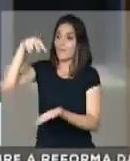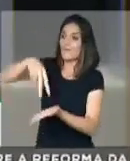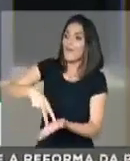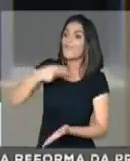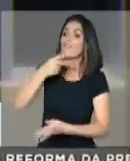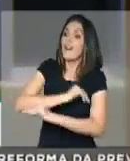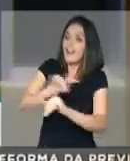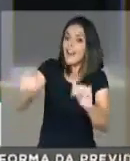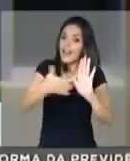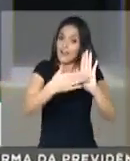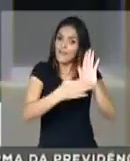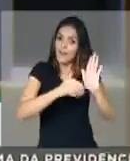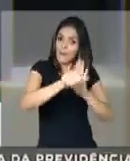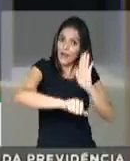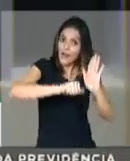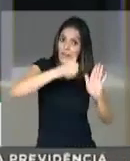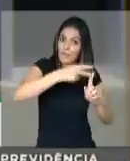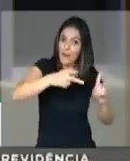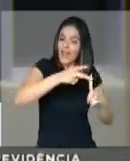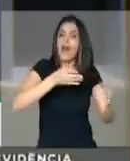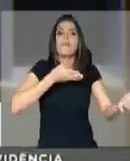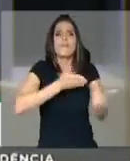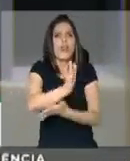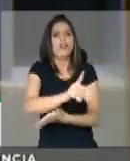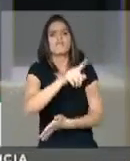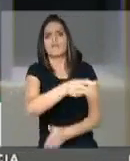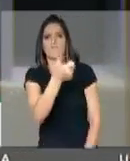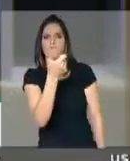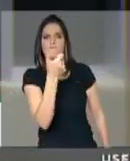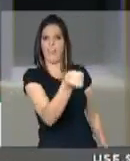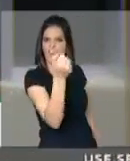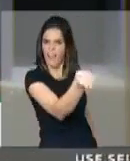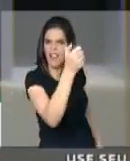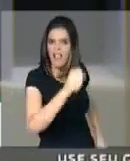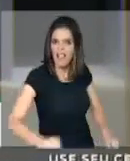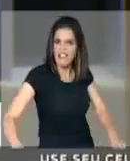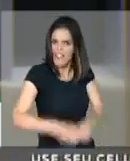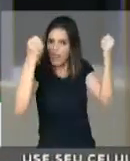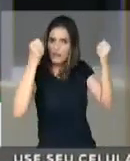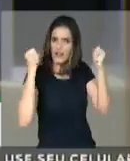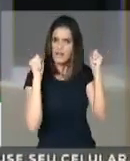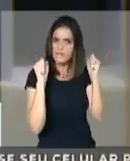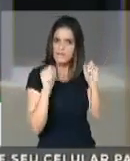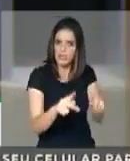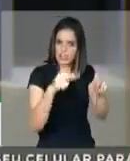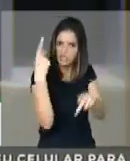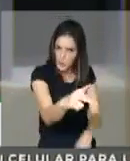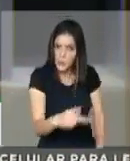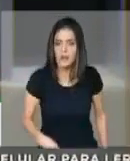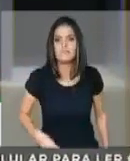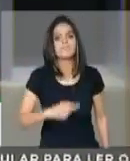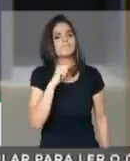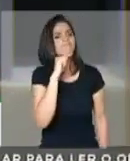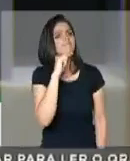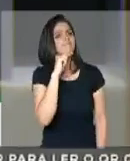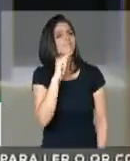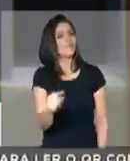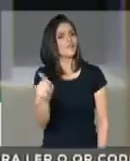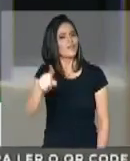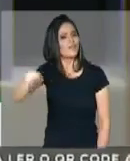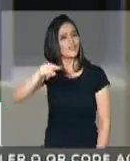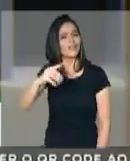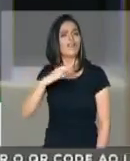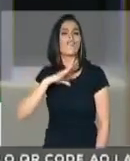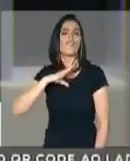aprovei uma reforma da Previdência que ferra com sua aposentadoria. Eu duvido que tenham coragem